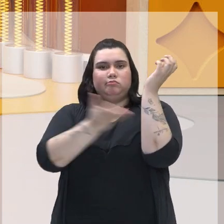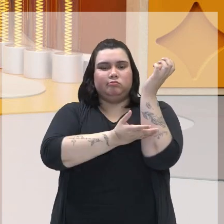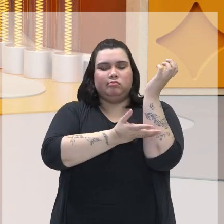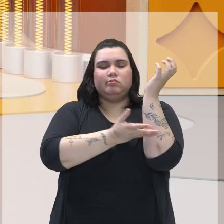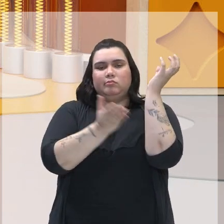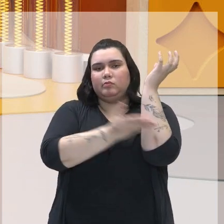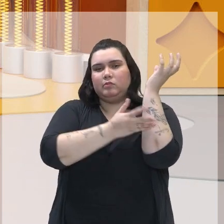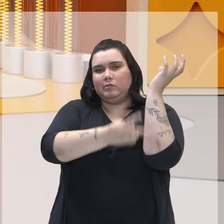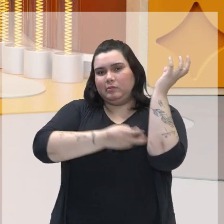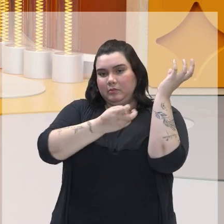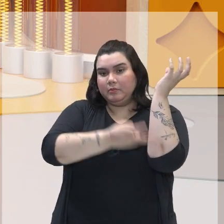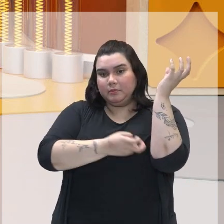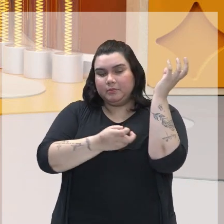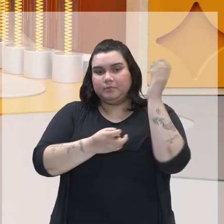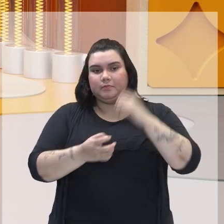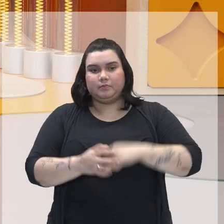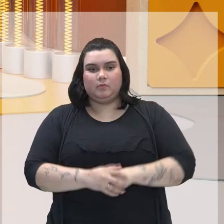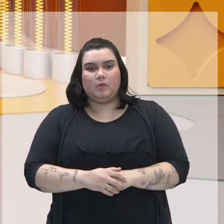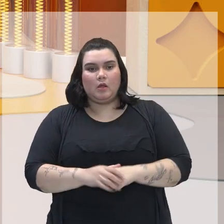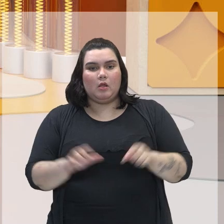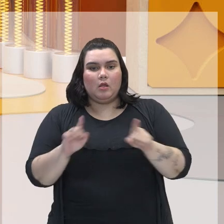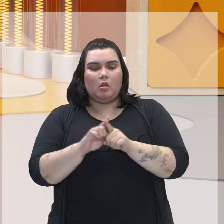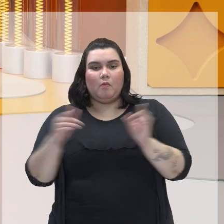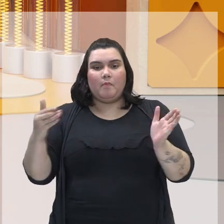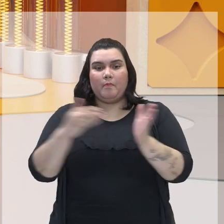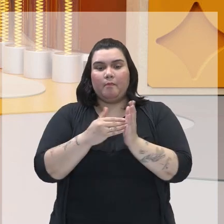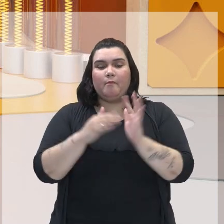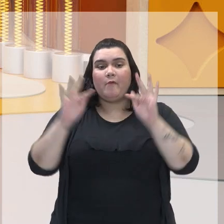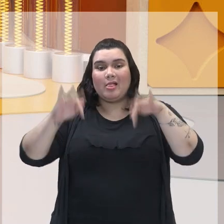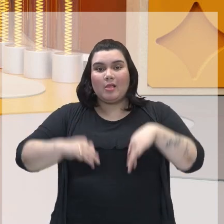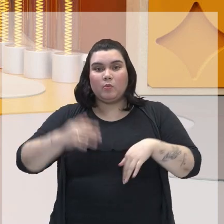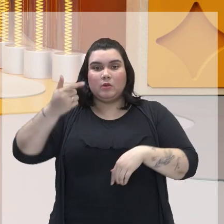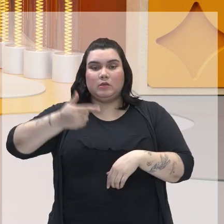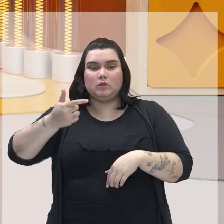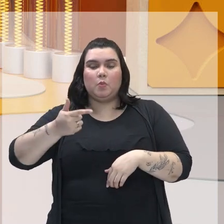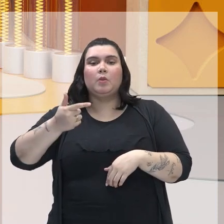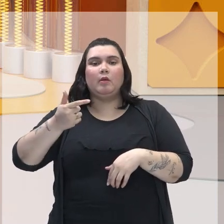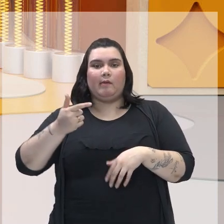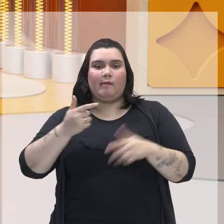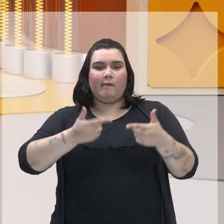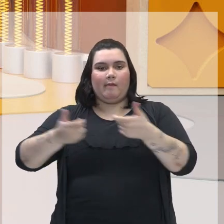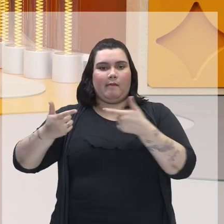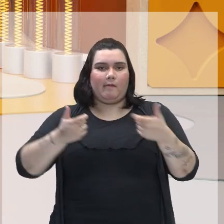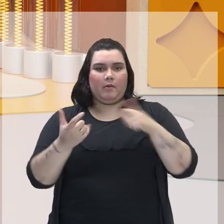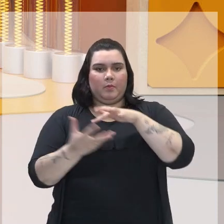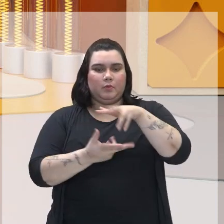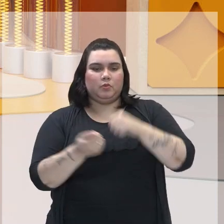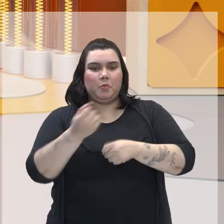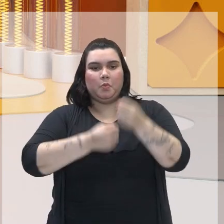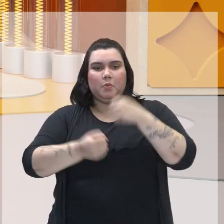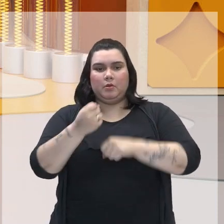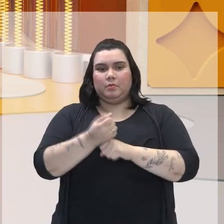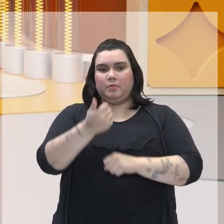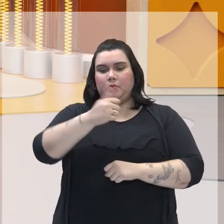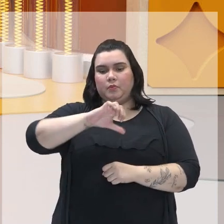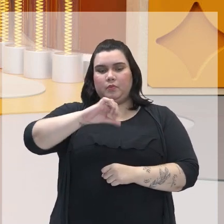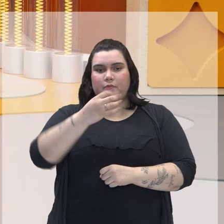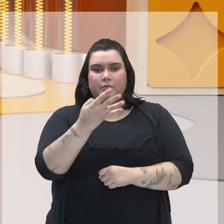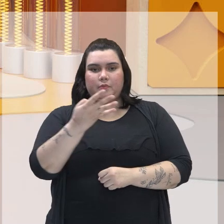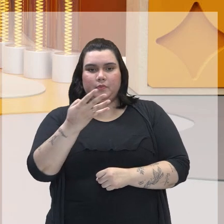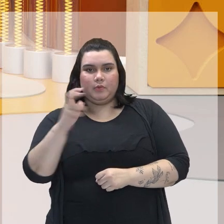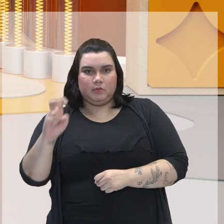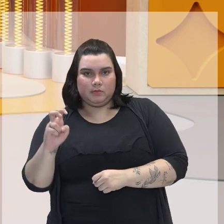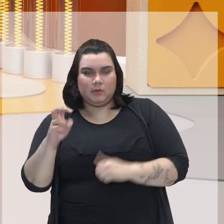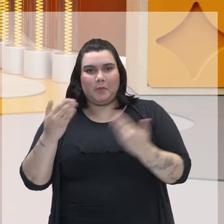Borracha. E nós vamos ter o fim da Segunda Guerra em 1945, também fazendo com que alguns projetos aqui não